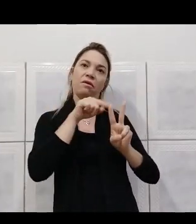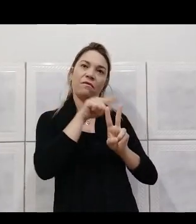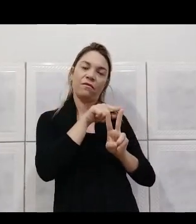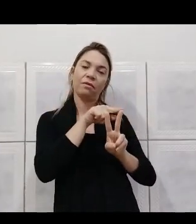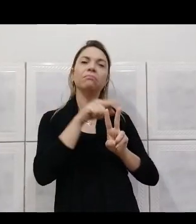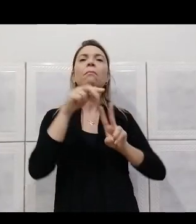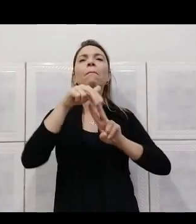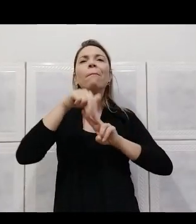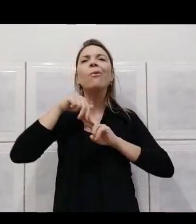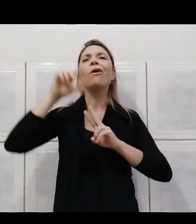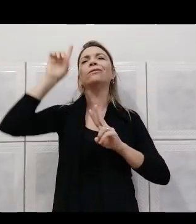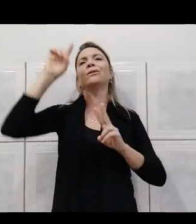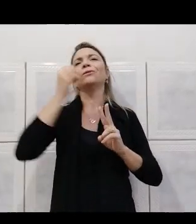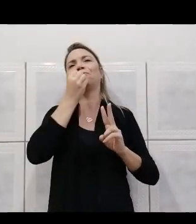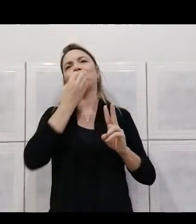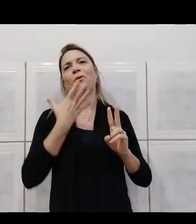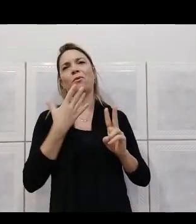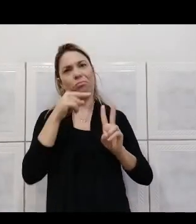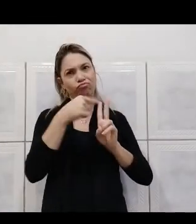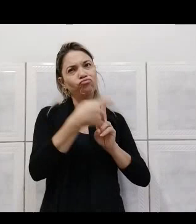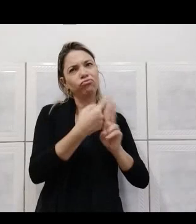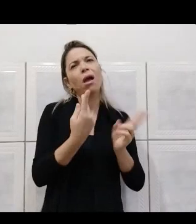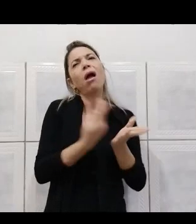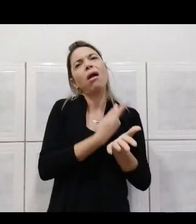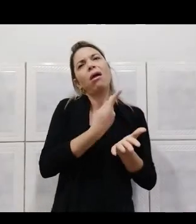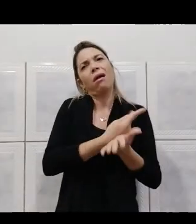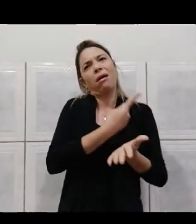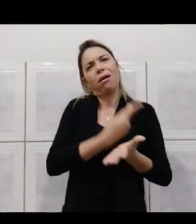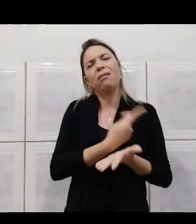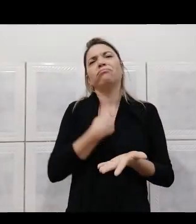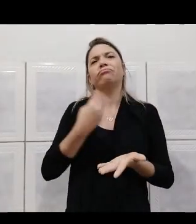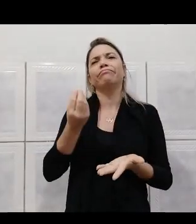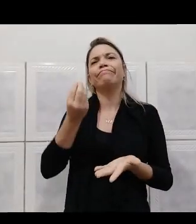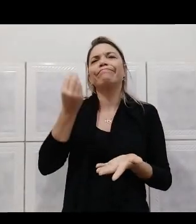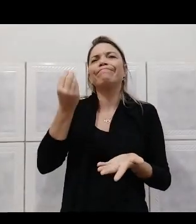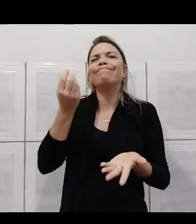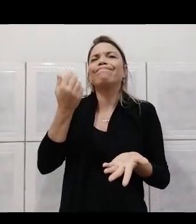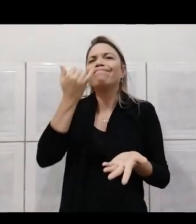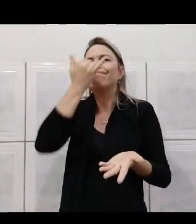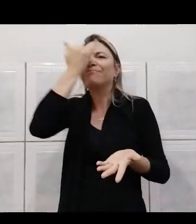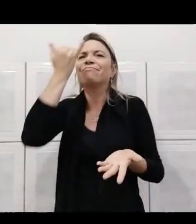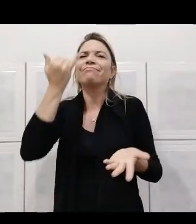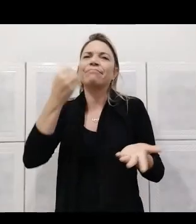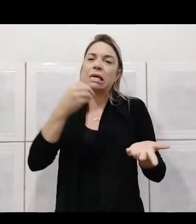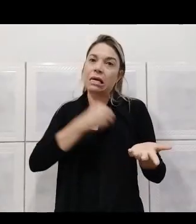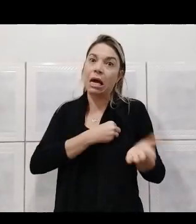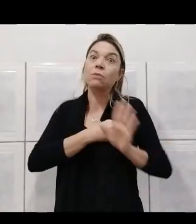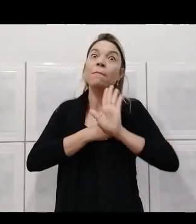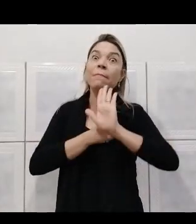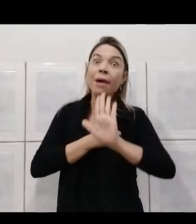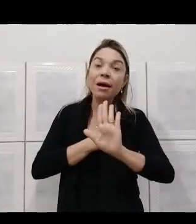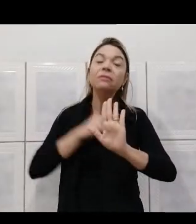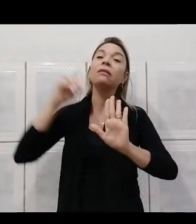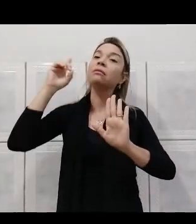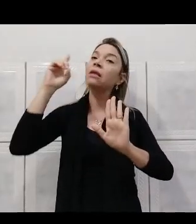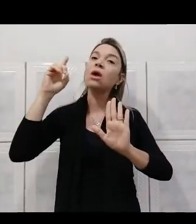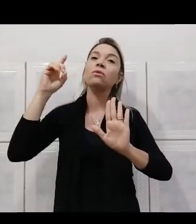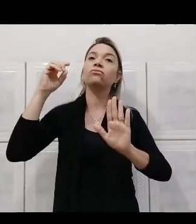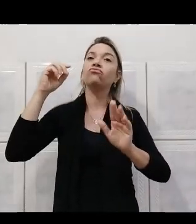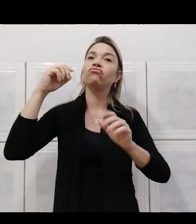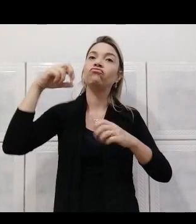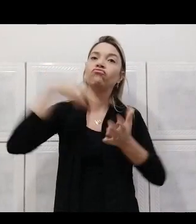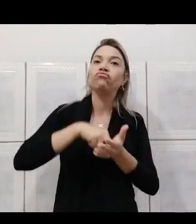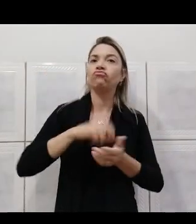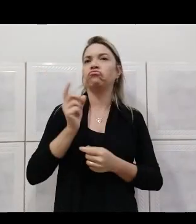casal, Eva recebeu mais essa bênção do Senhor, que é a maternidade. Segundo a palavra de